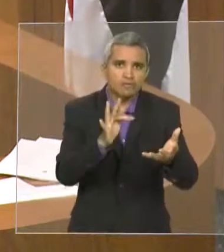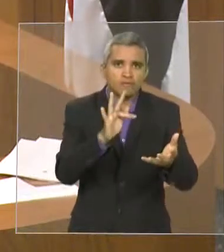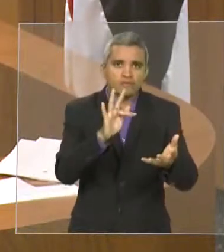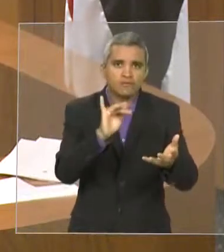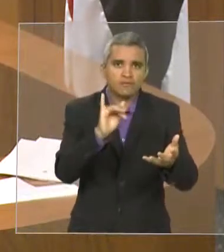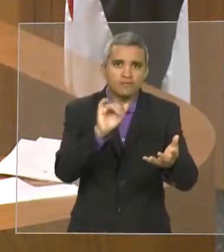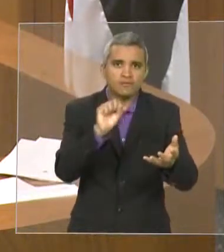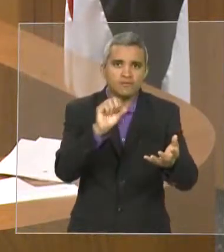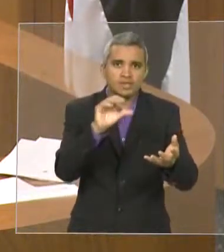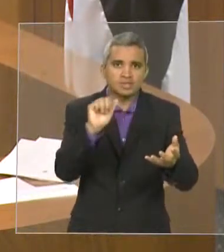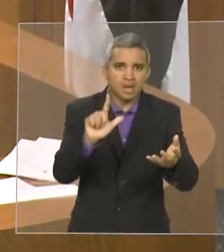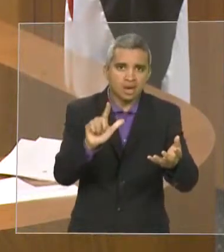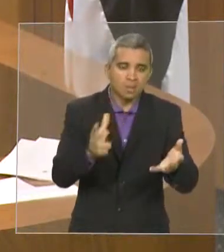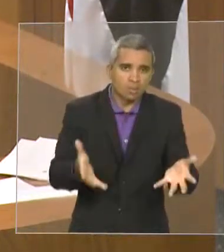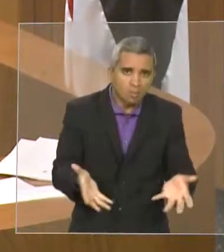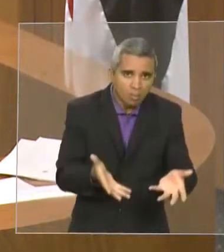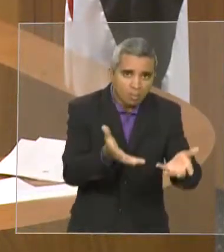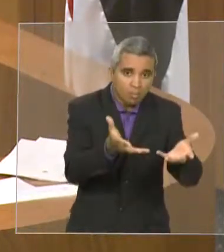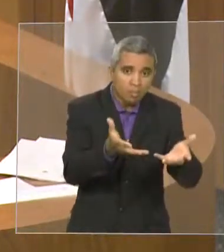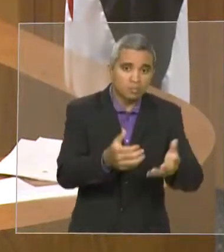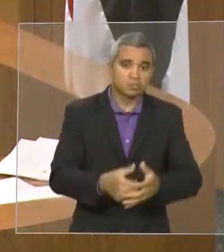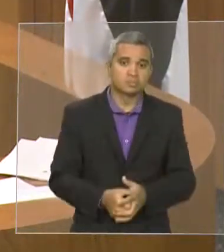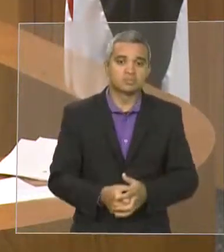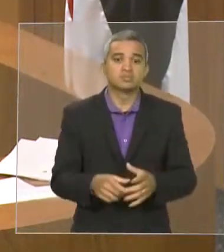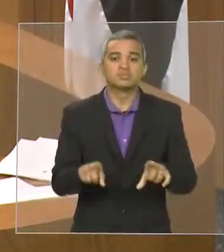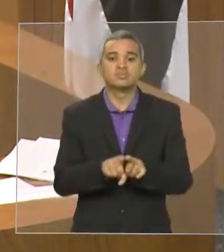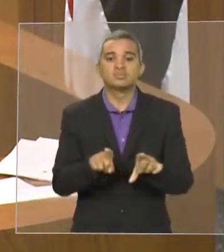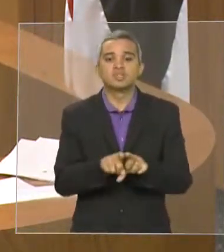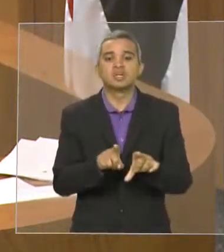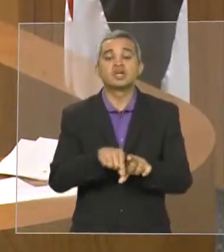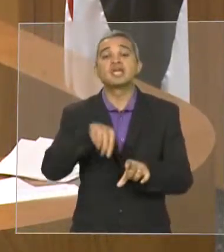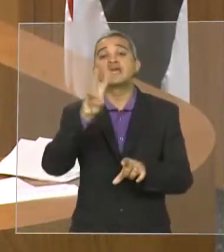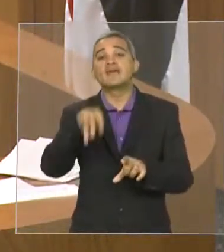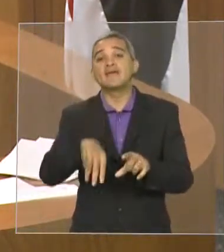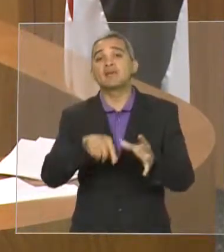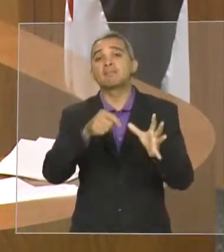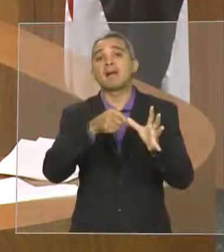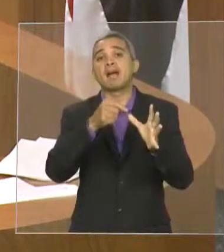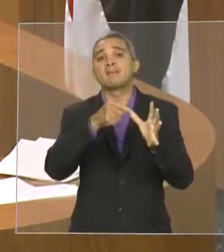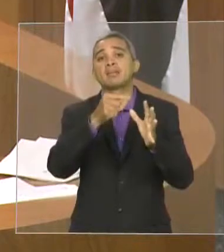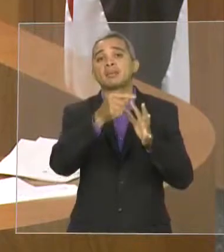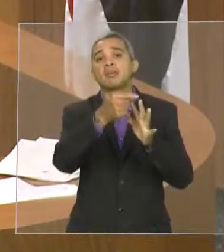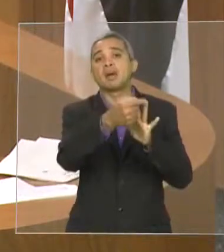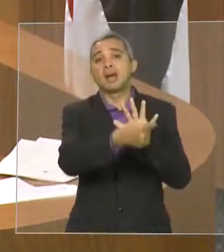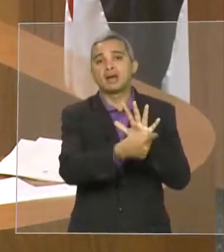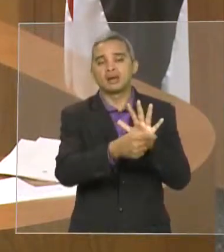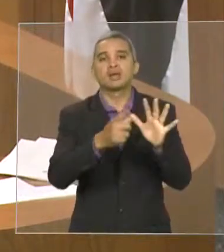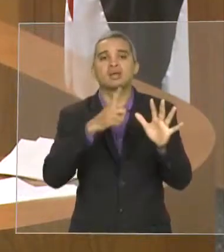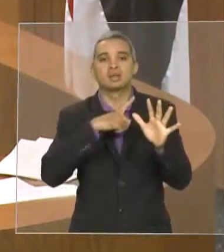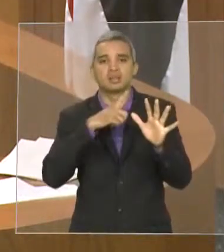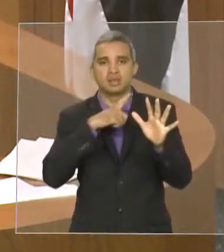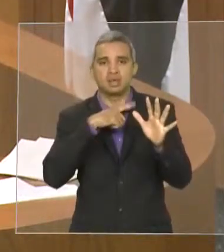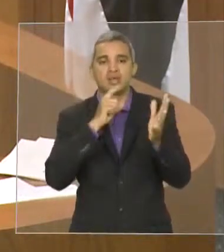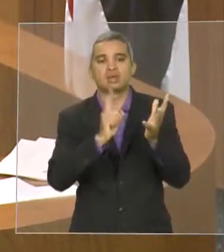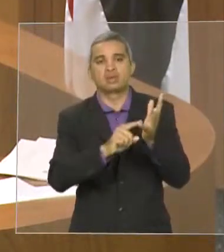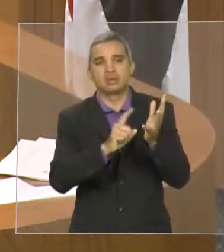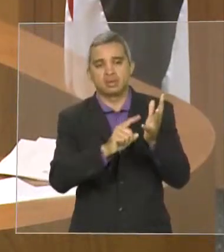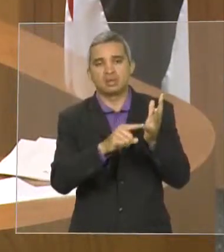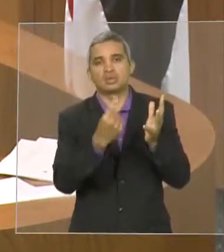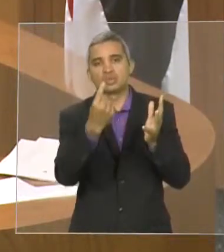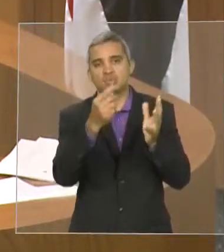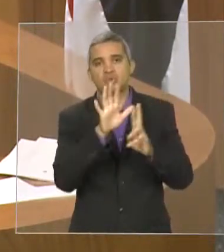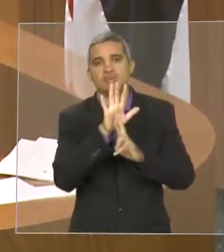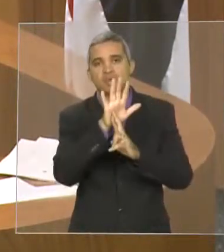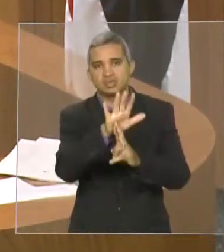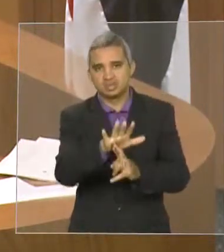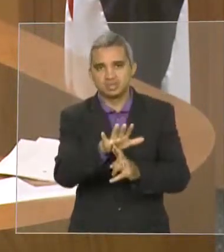compõe o Conselho de Desenvolvimento Empresarial do Mato Grosso? Exatamente um representante da Federação das Indústrias